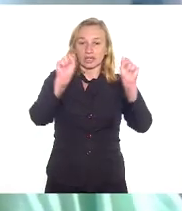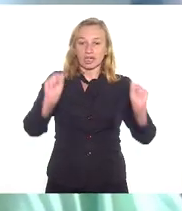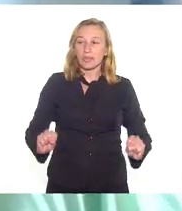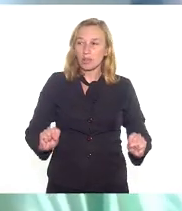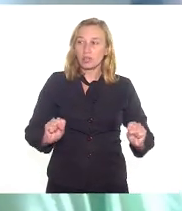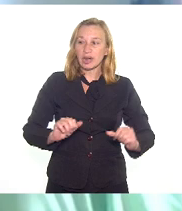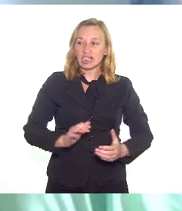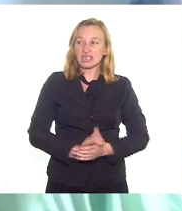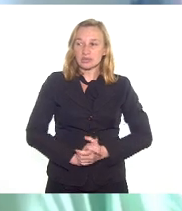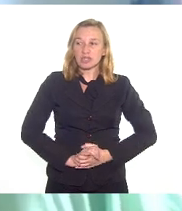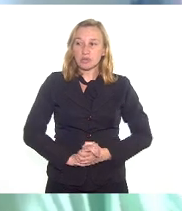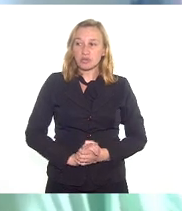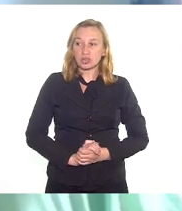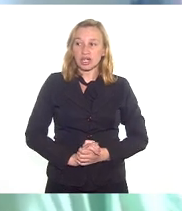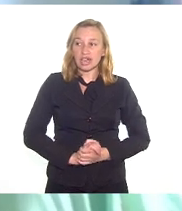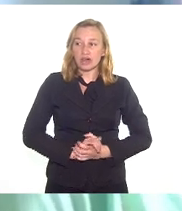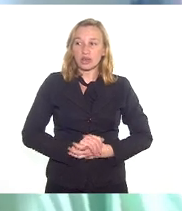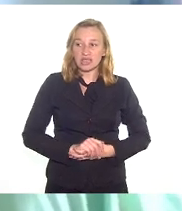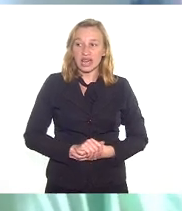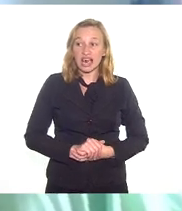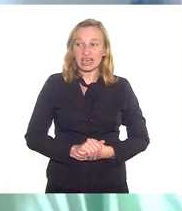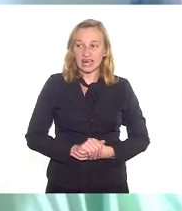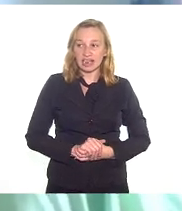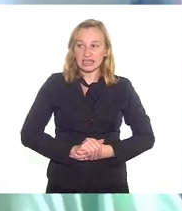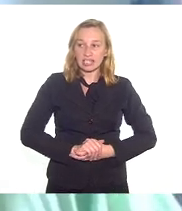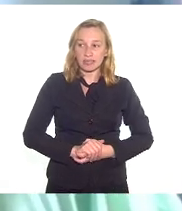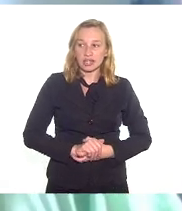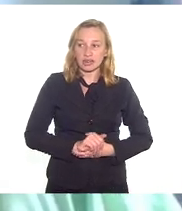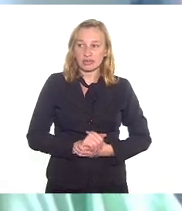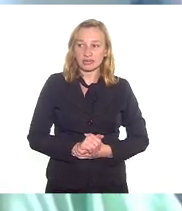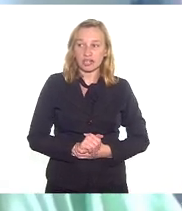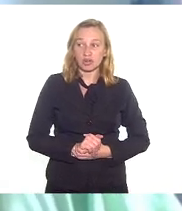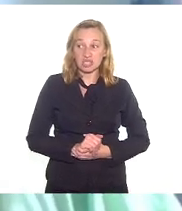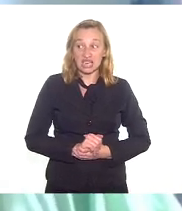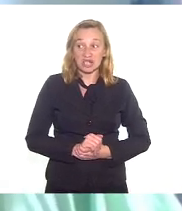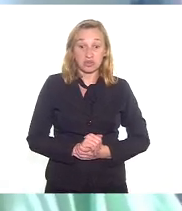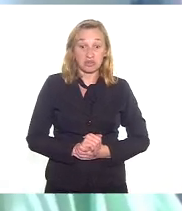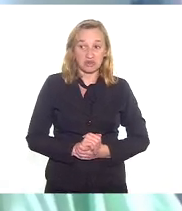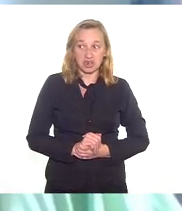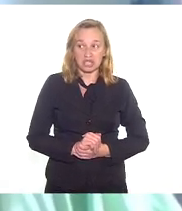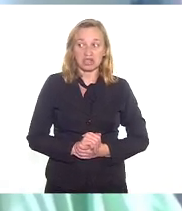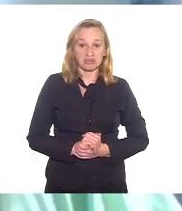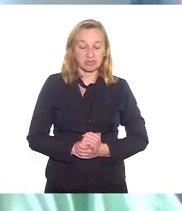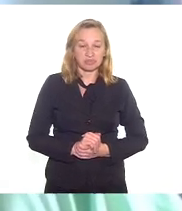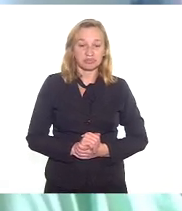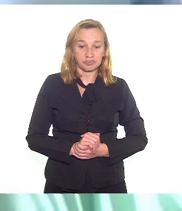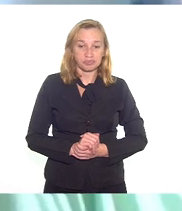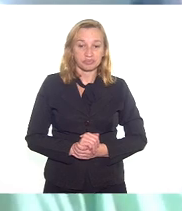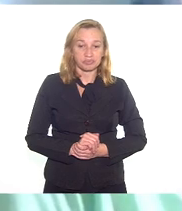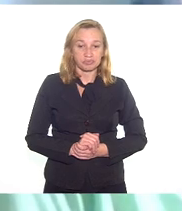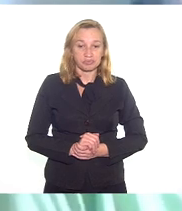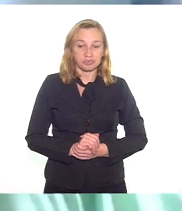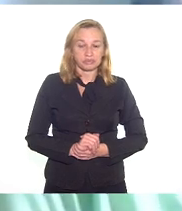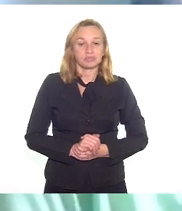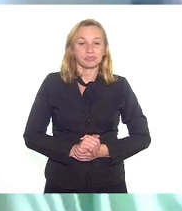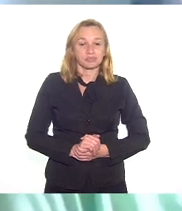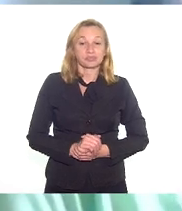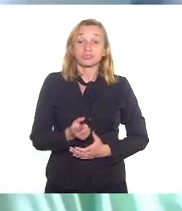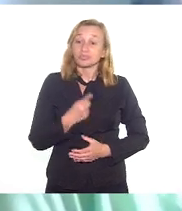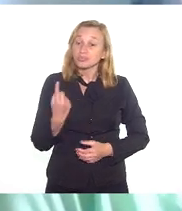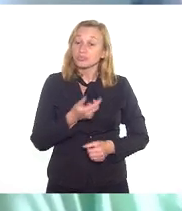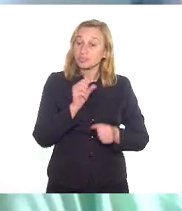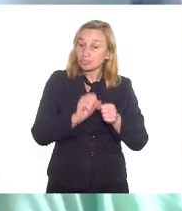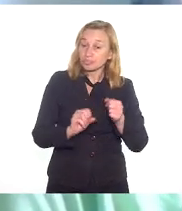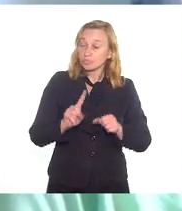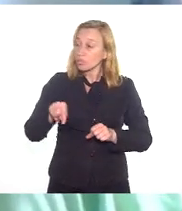de Conservação. Inclusive, o Flávio Serafini participou, vários outros deputados participaram também. E nós fizemos